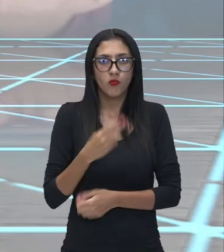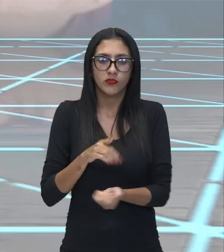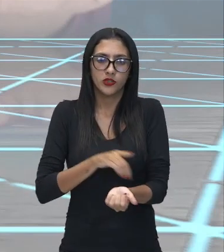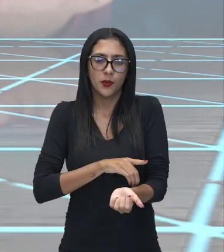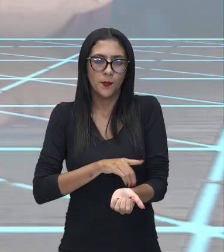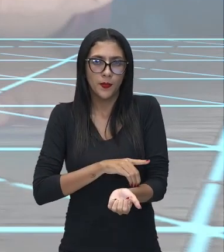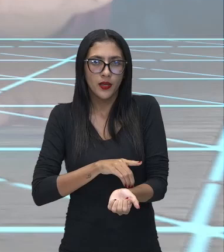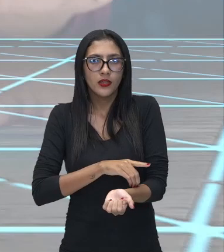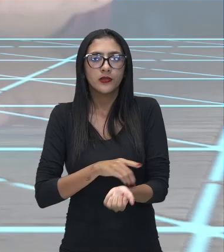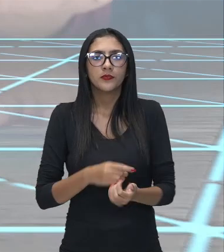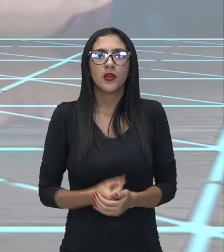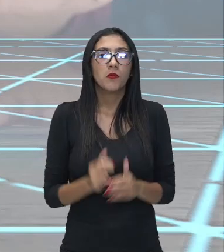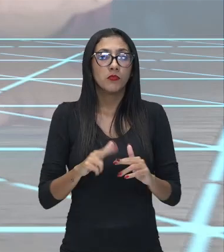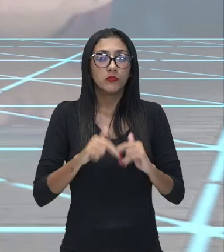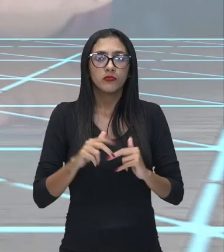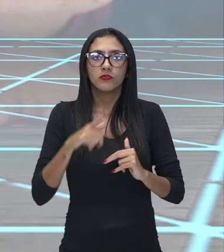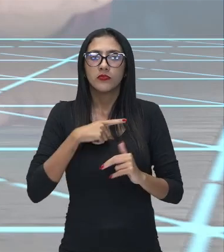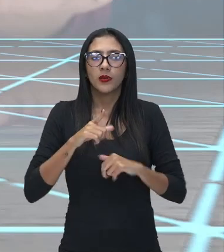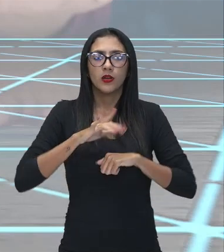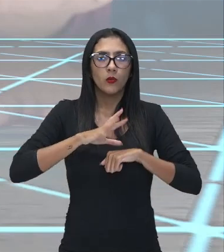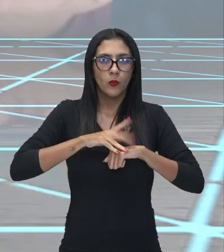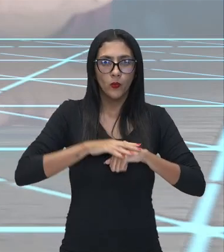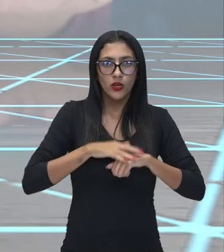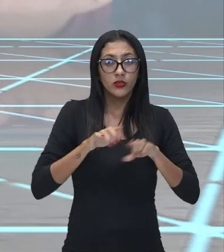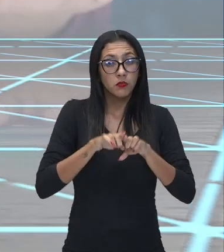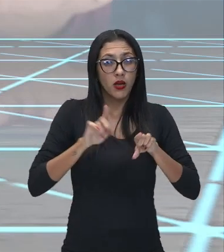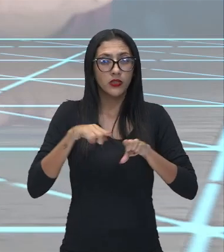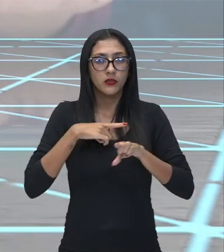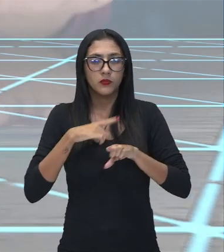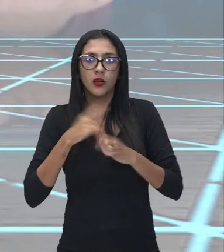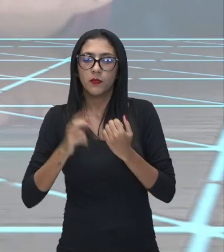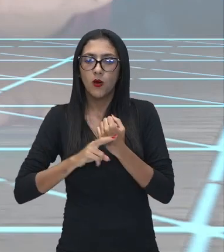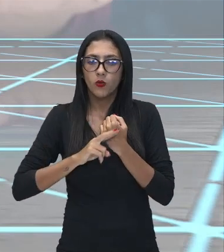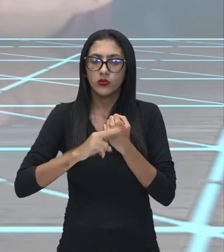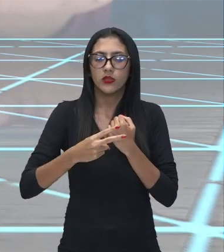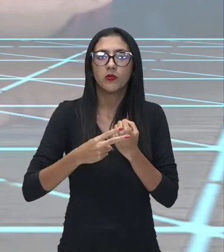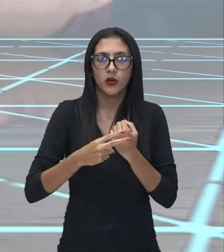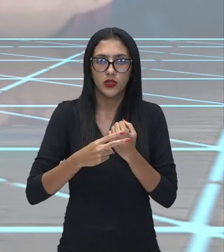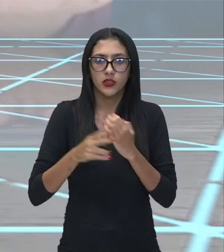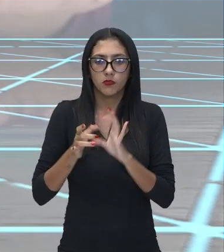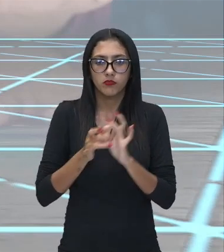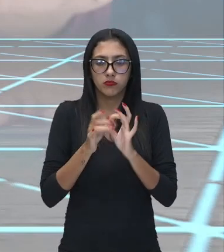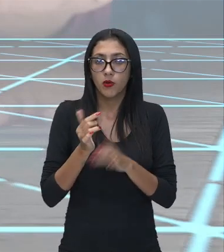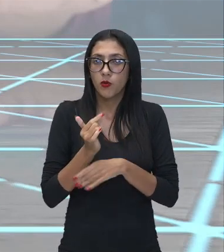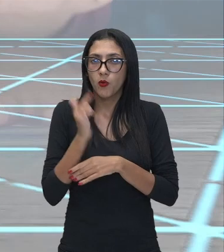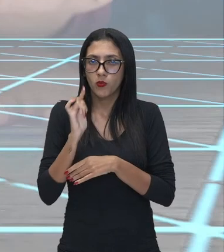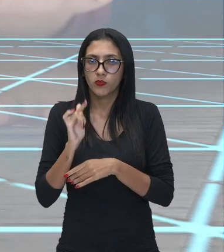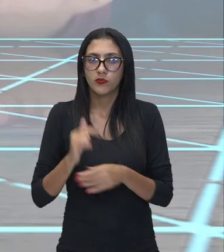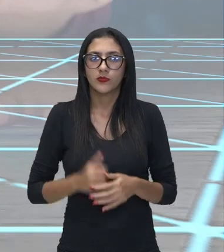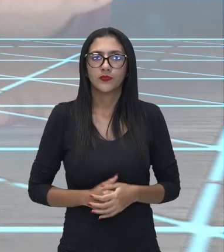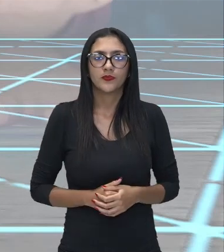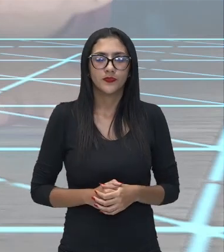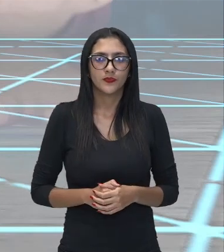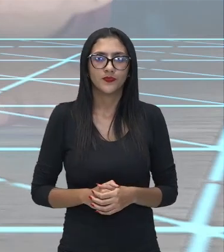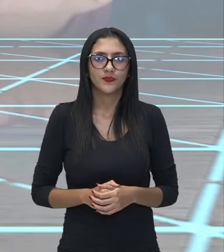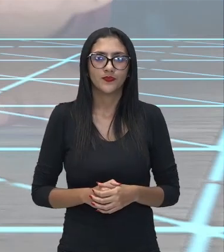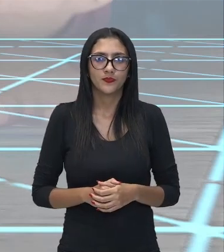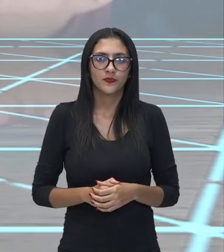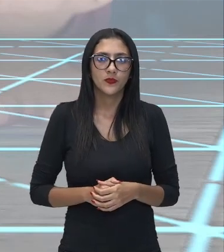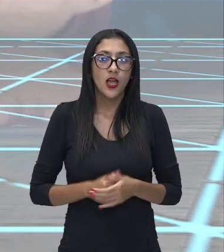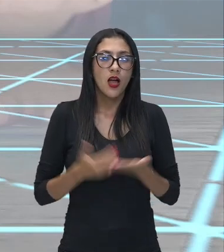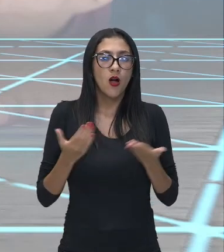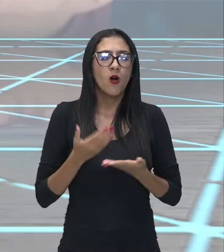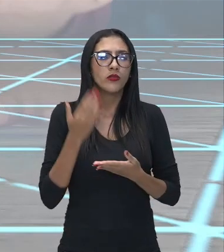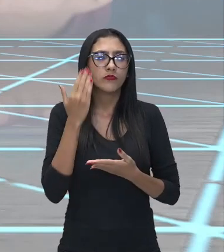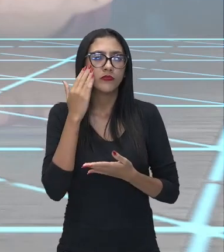Portanto, trata-se de uma doença, mas também é um fator de risco para outras. Então, aqui a gente consegue entender por que a obesidade